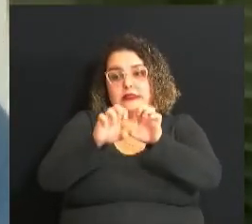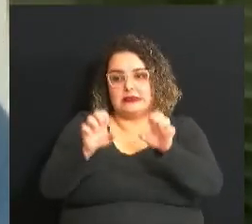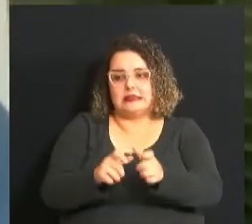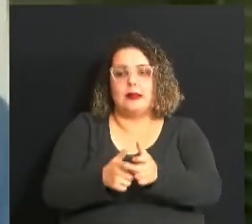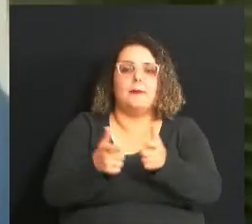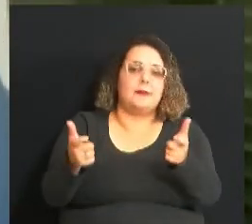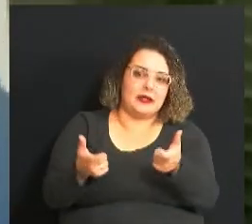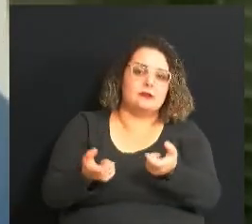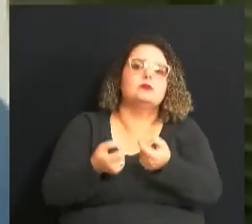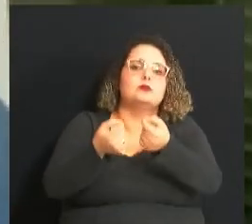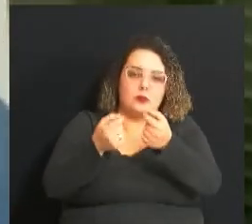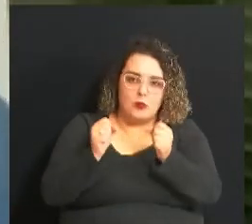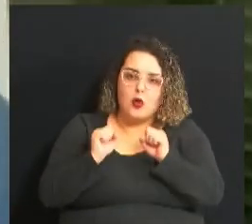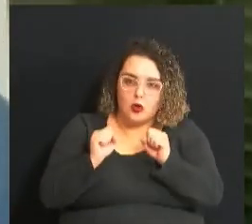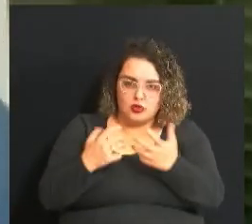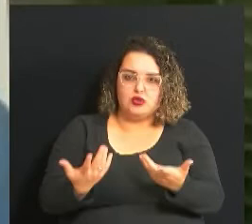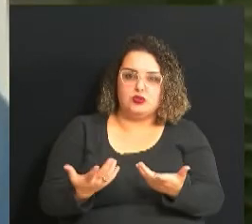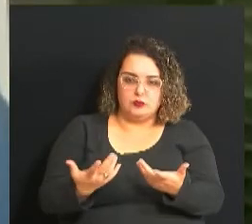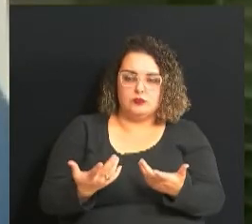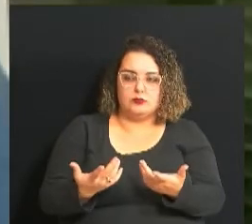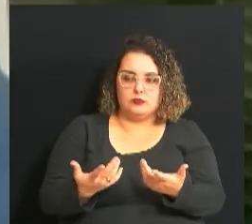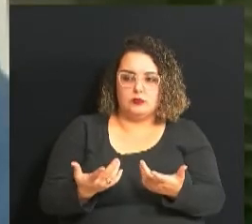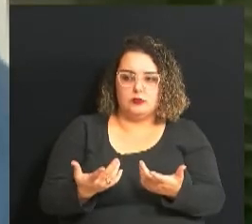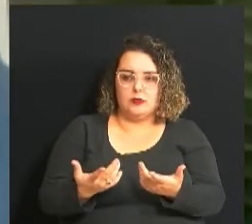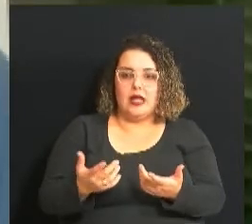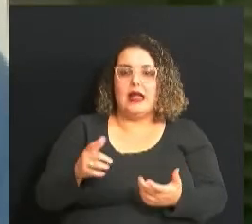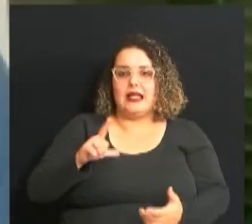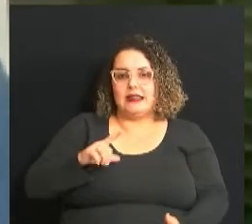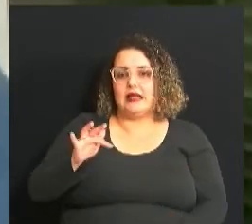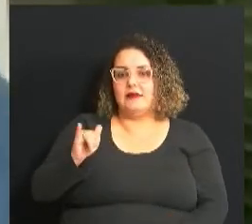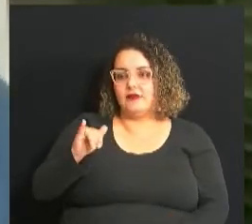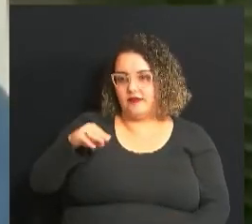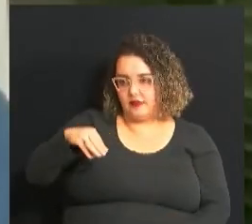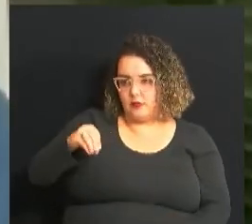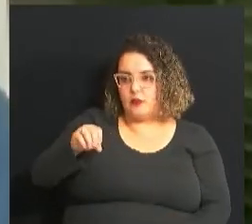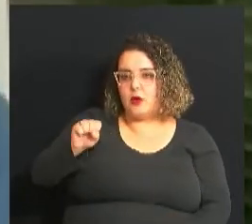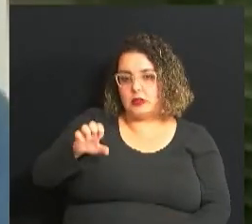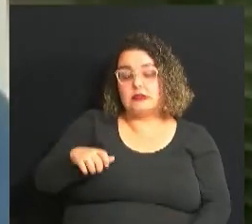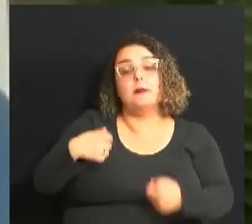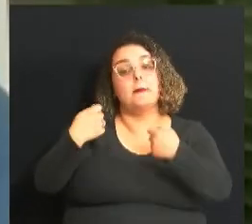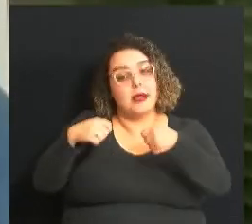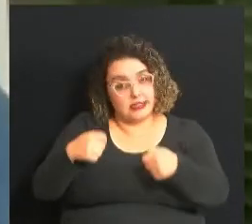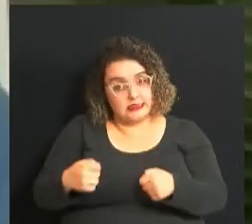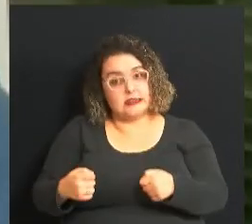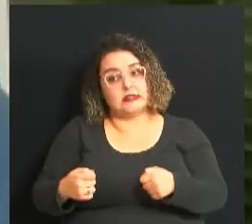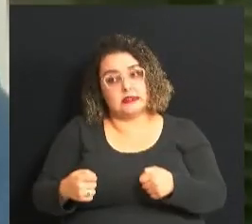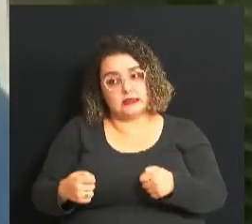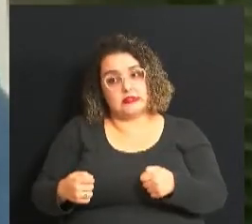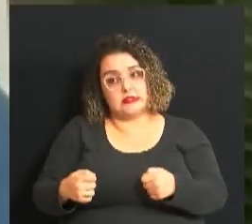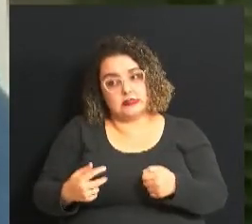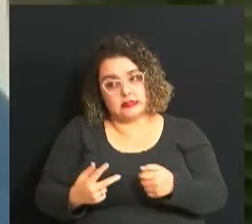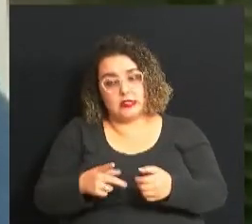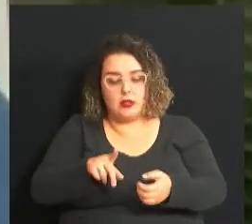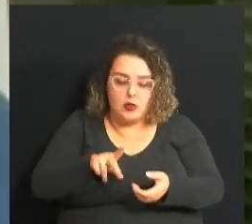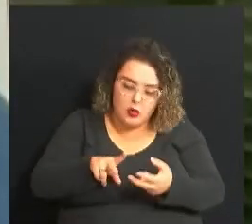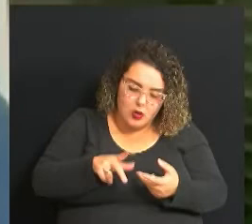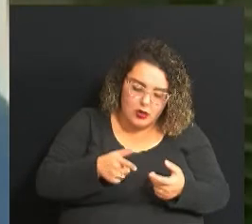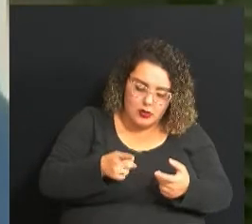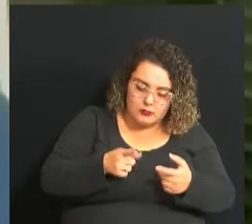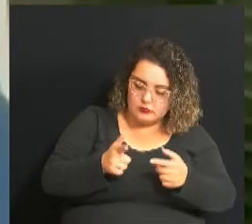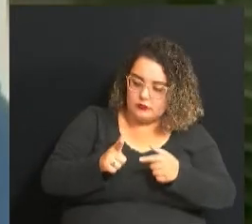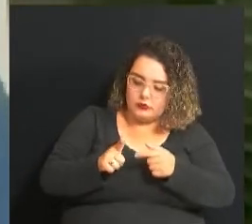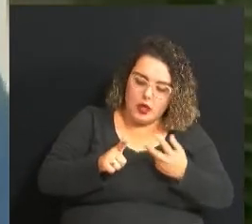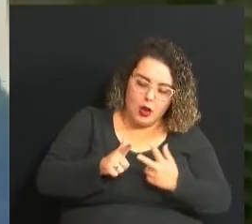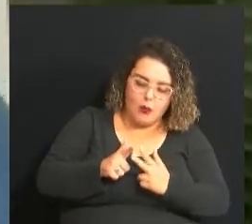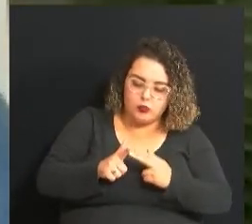levar a câncer. Então, o indivíduo que tem fimose, sim, deve operar. Essa é uma indicação da cirurgia